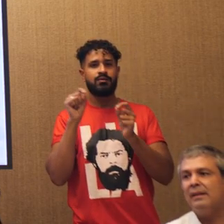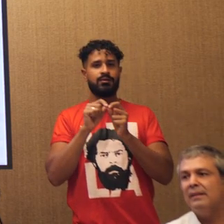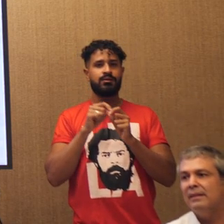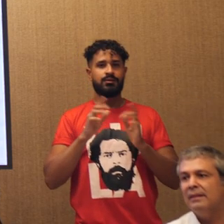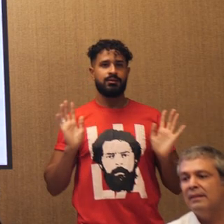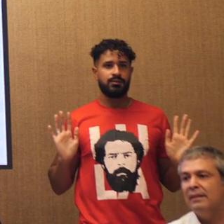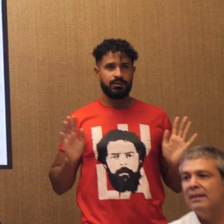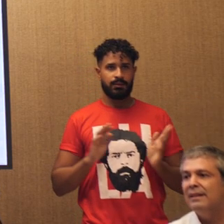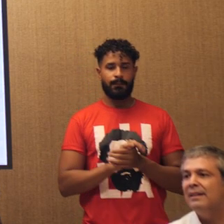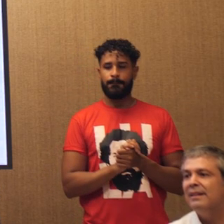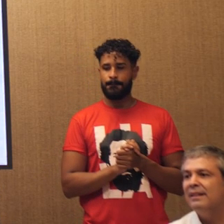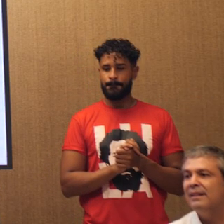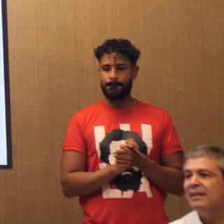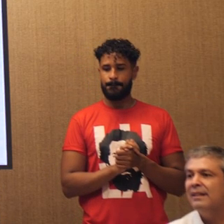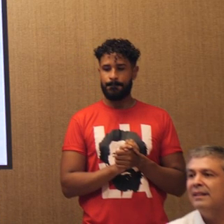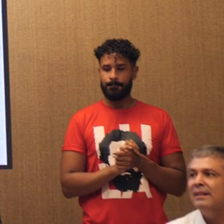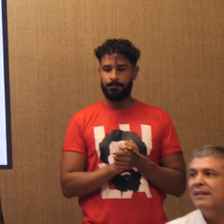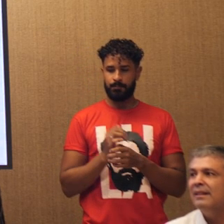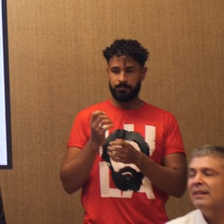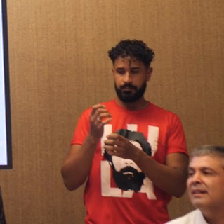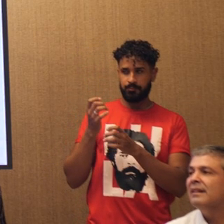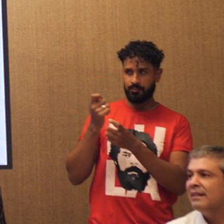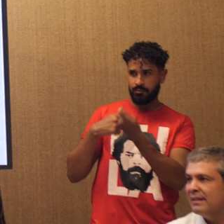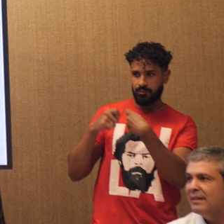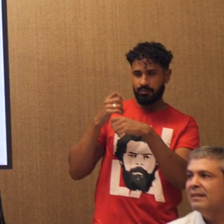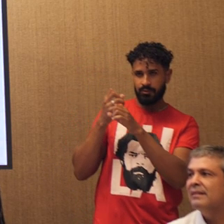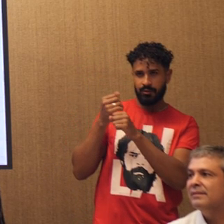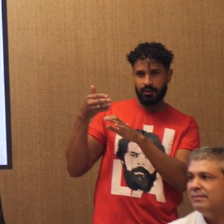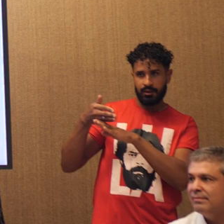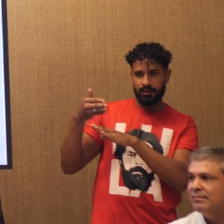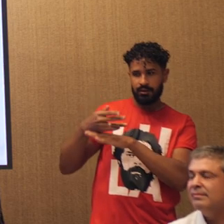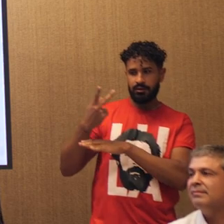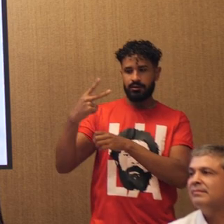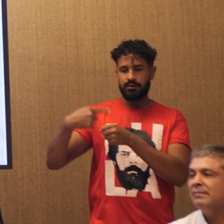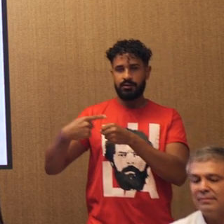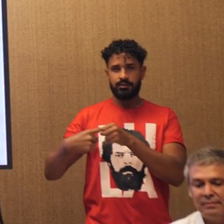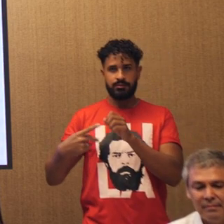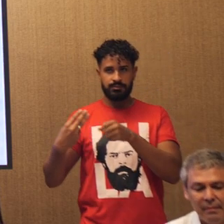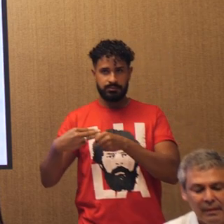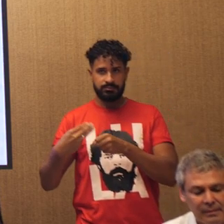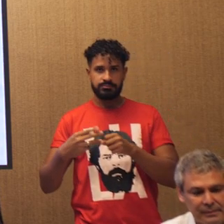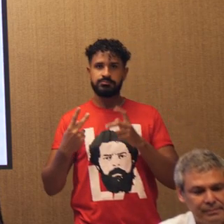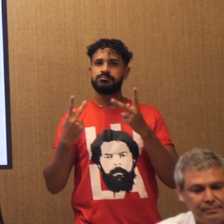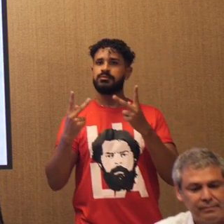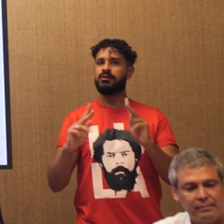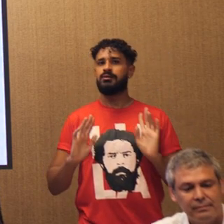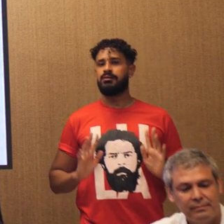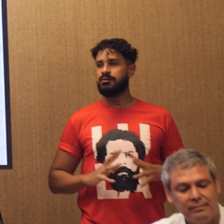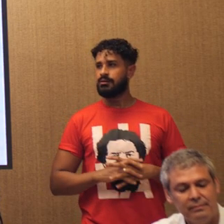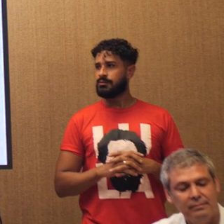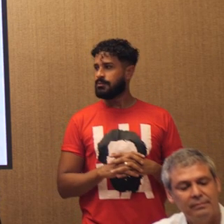fazer o orçamento participativo na sua cidade, no seu município.